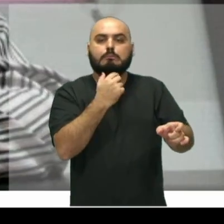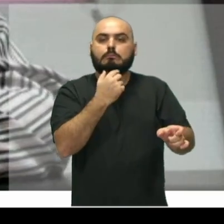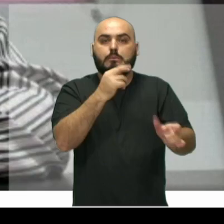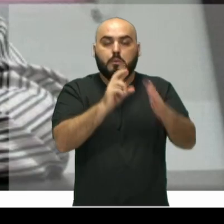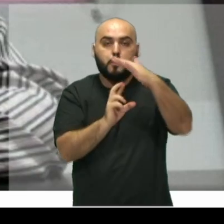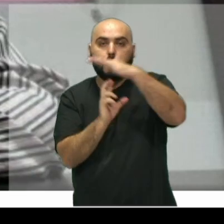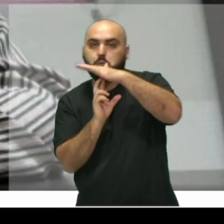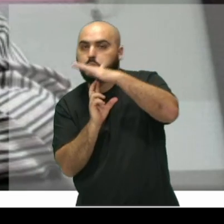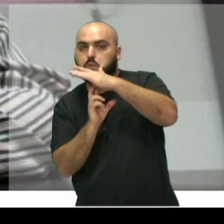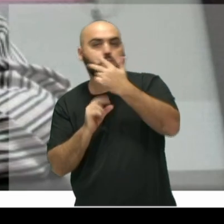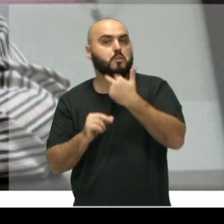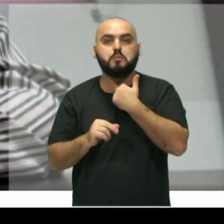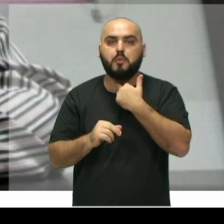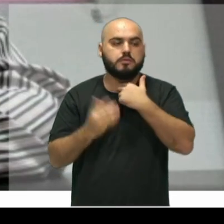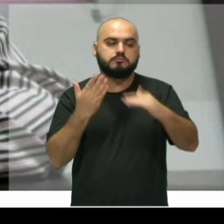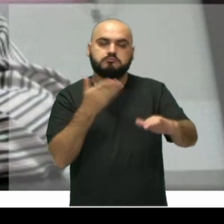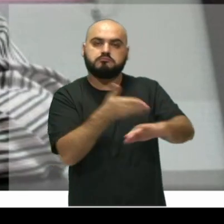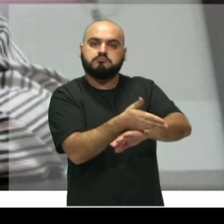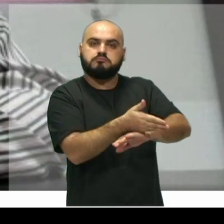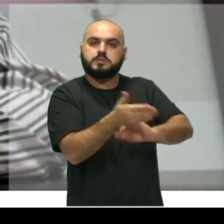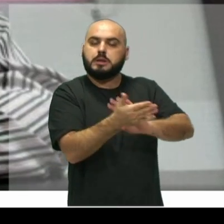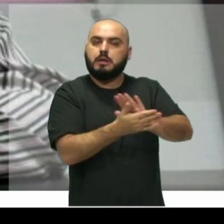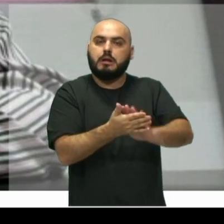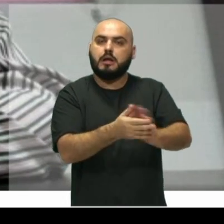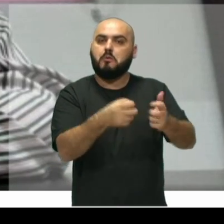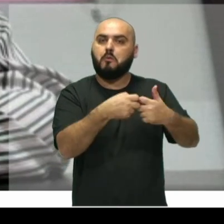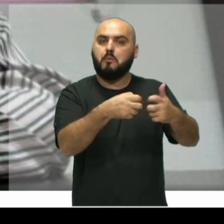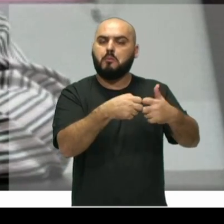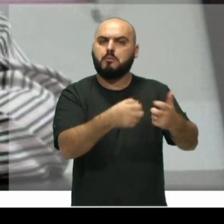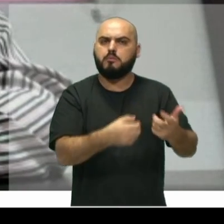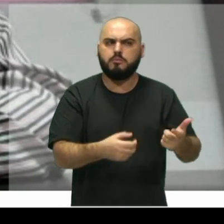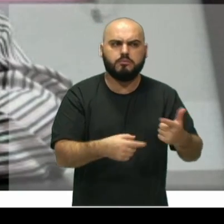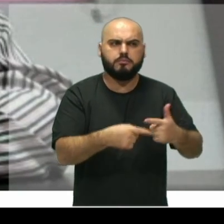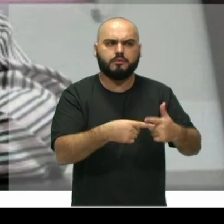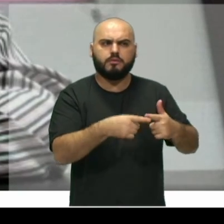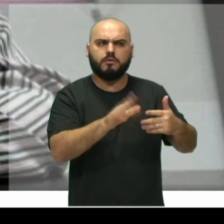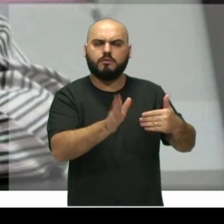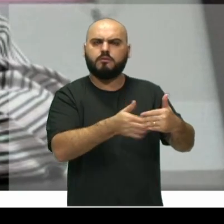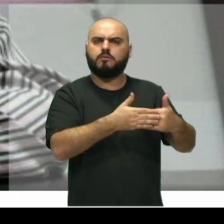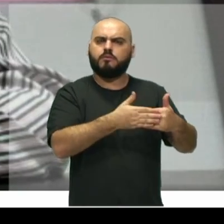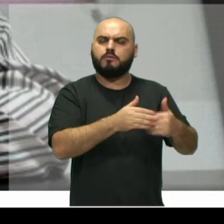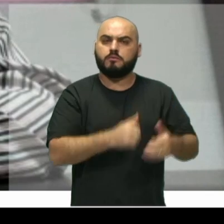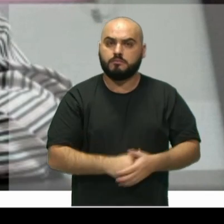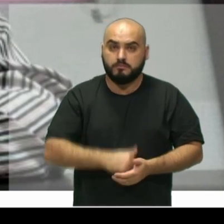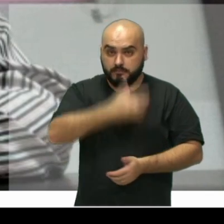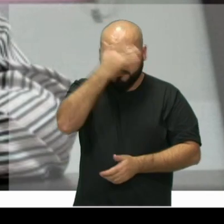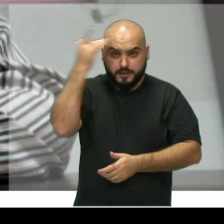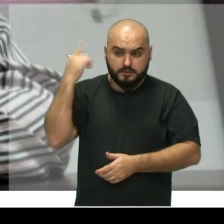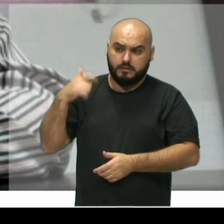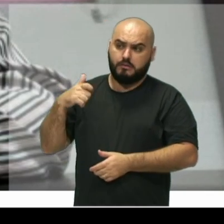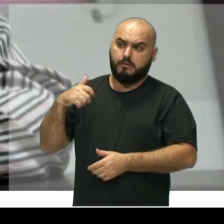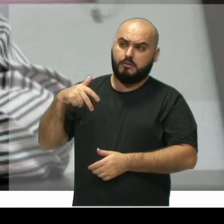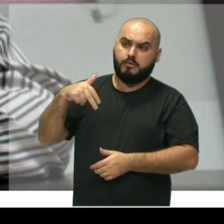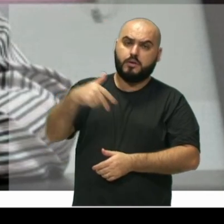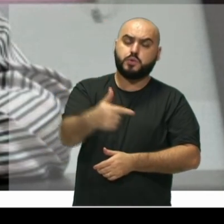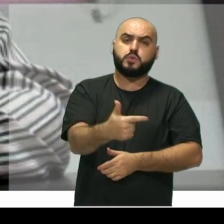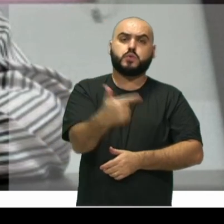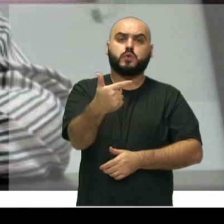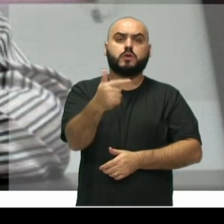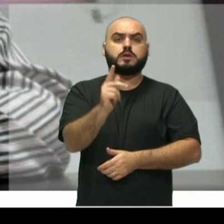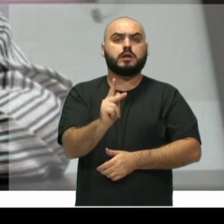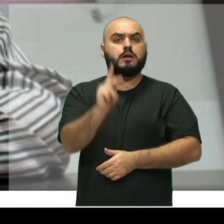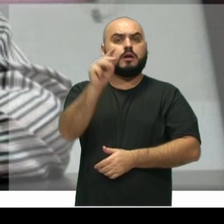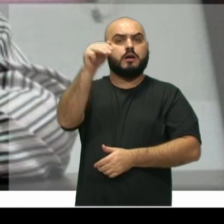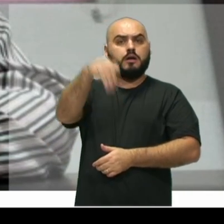da Transpiedade, hoje está bloqueado. Então, hoje as pessoas têm que caminhar para mais de 2 quilômetros